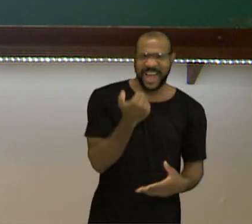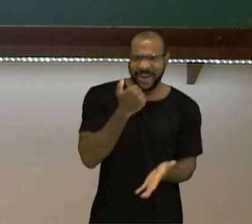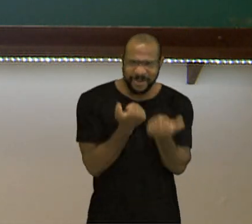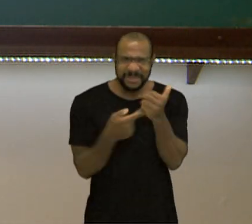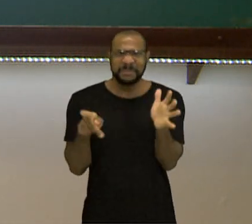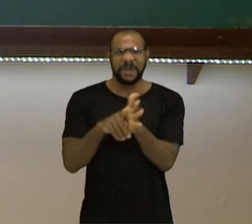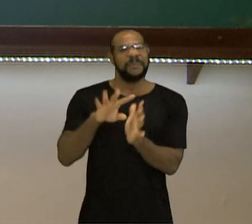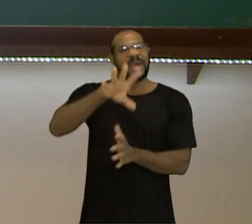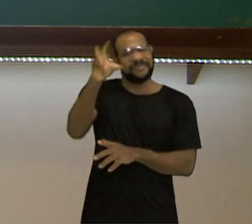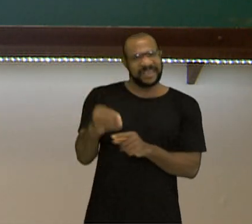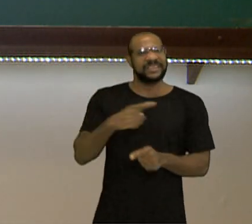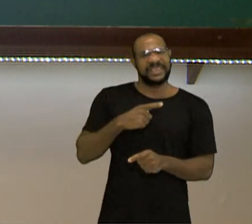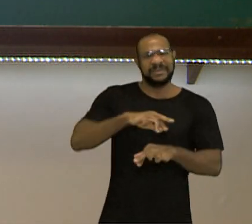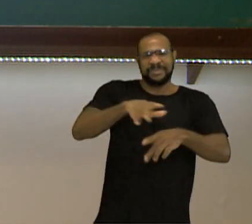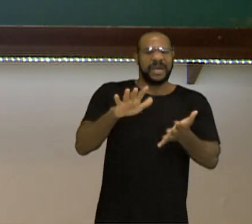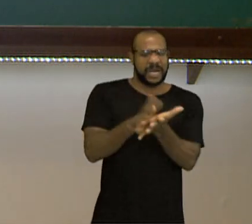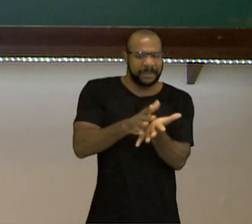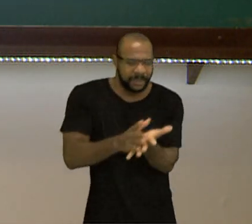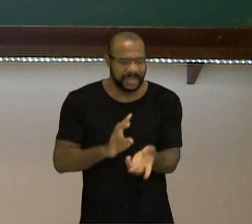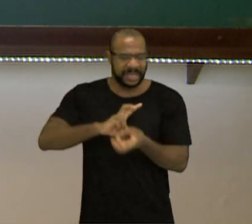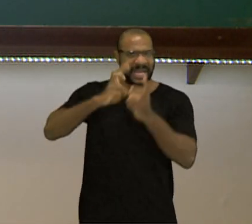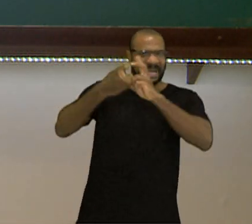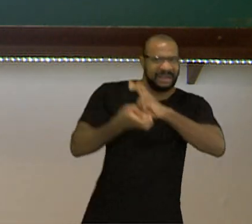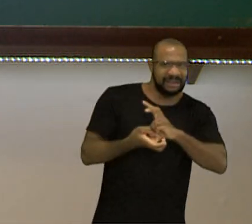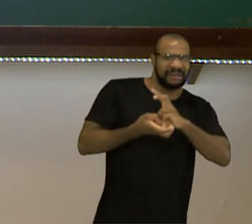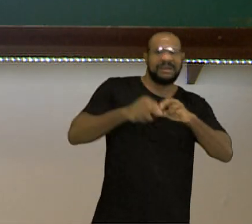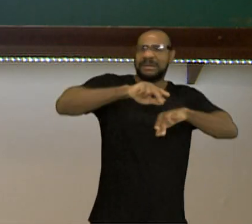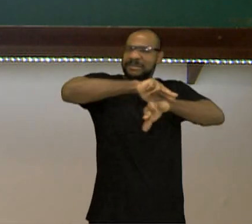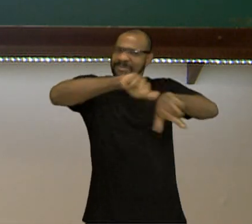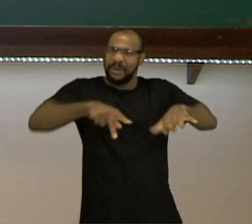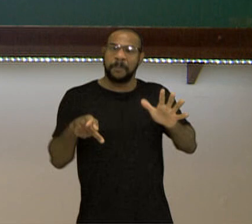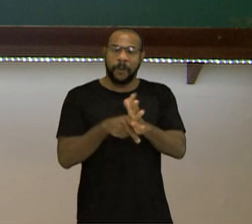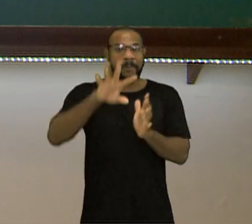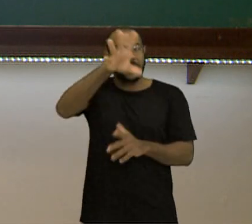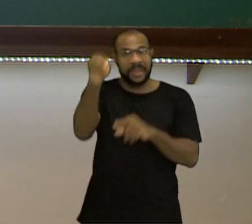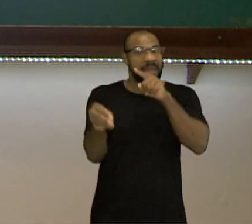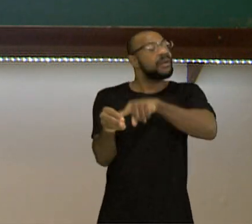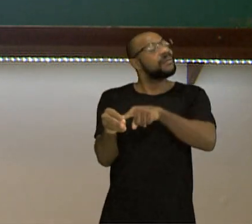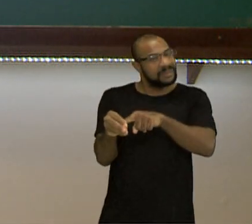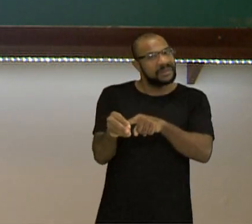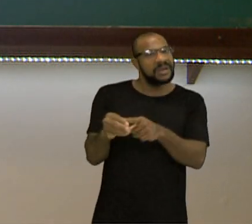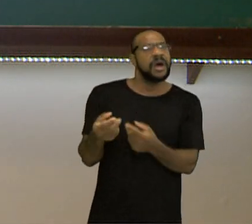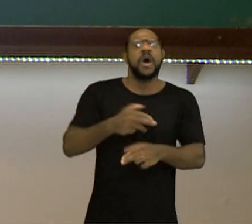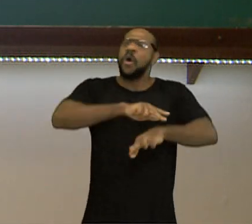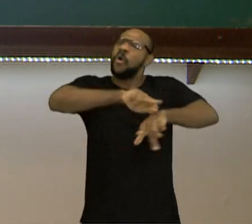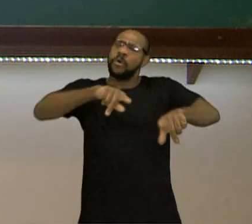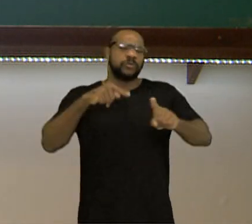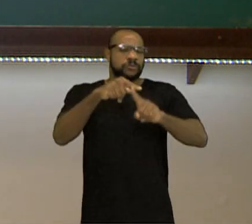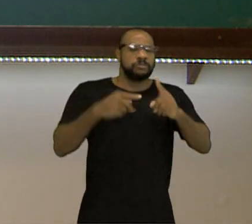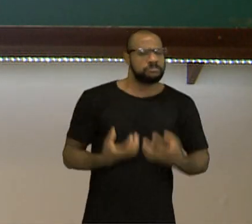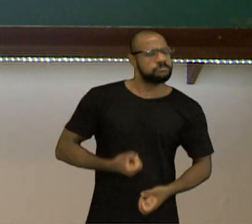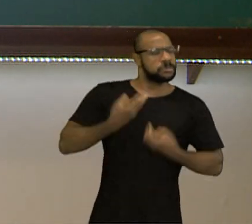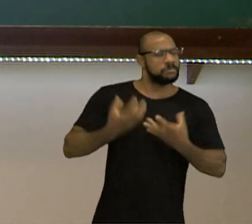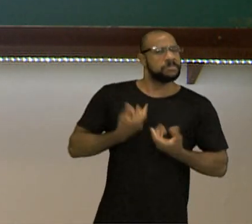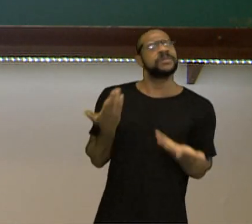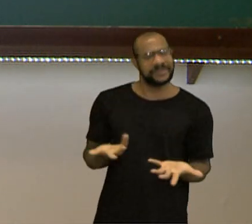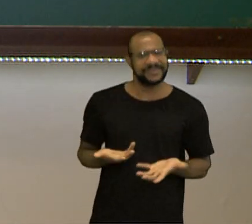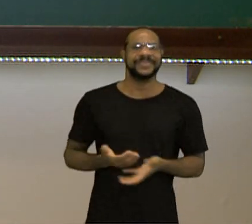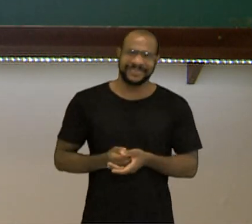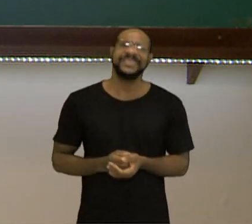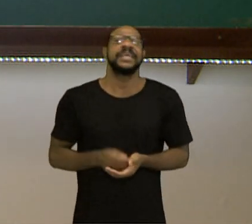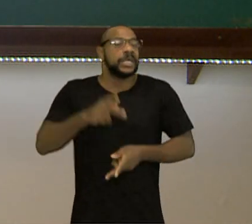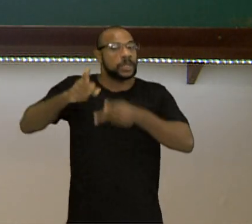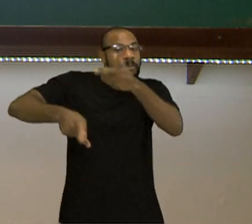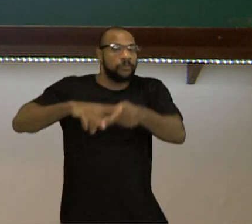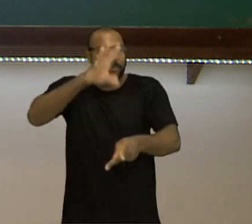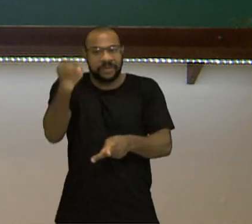nossa cultura como o samba, capoeira, e tantas outras formas de expressão cultural que foram trazidas por essa